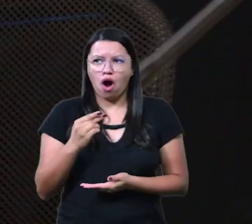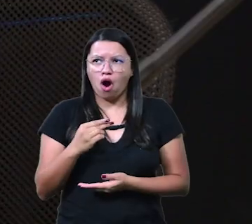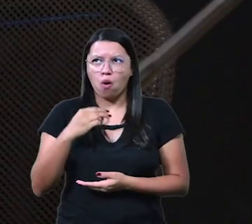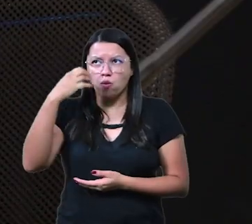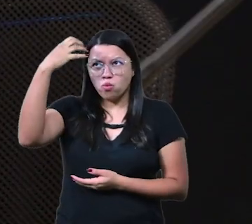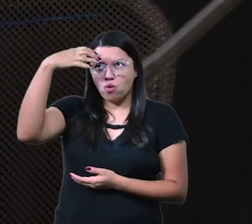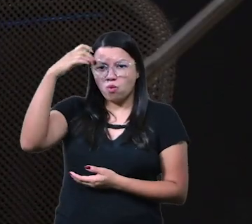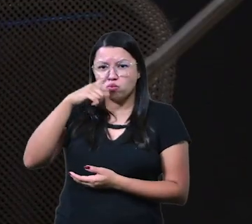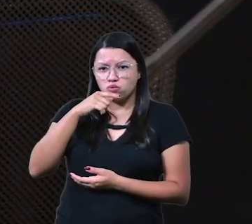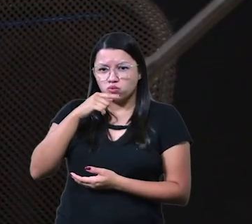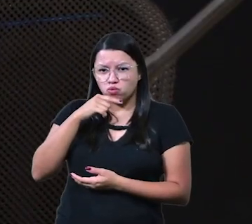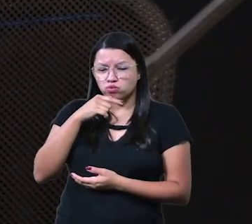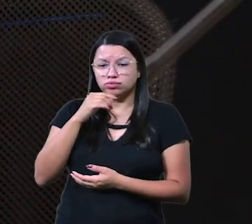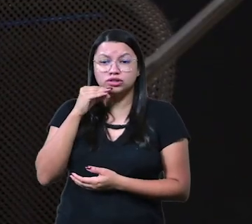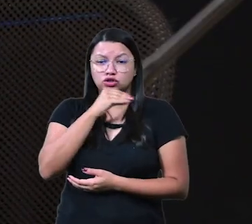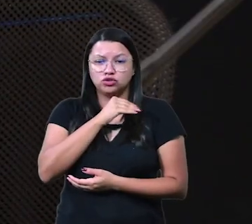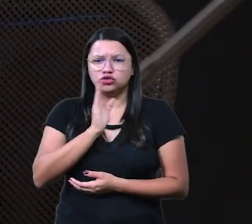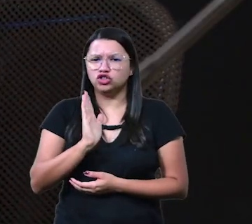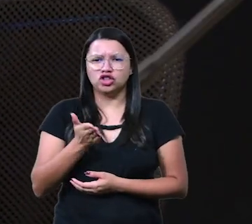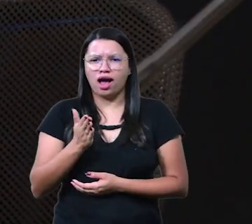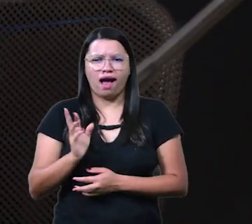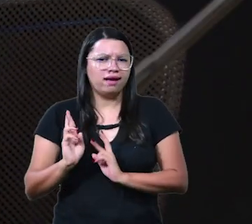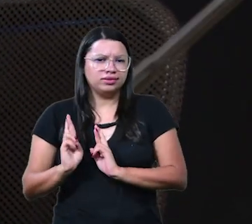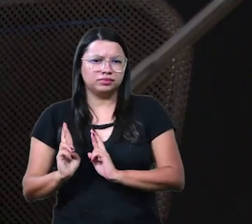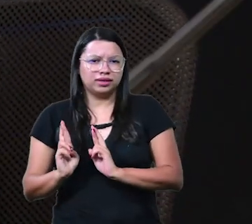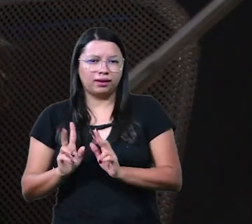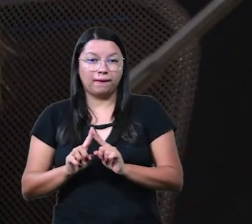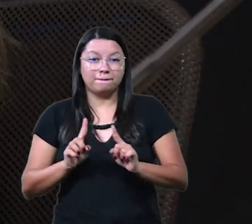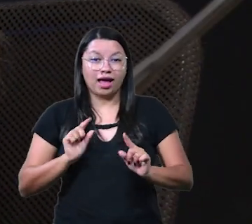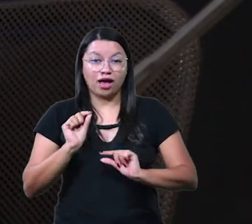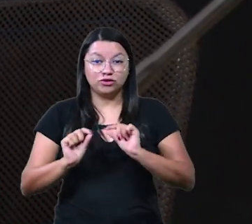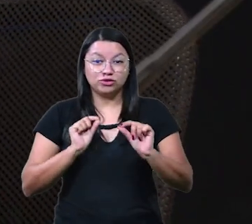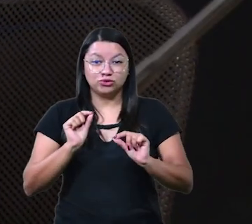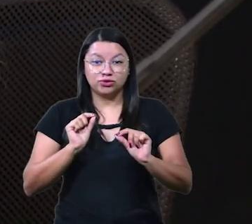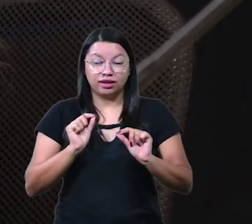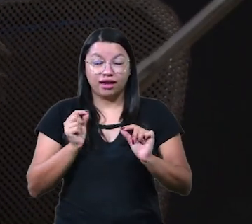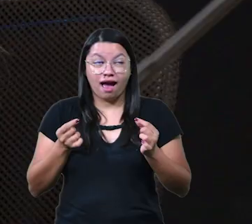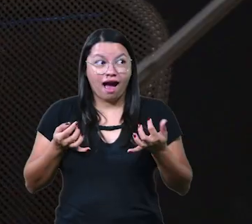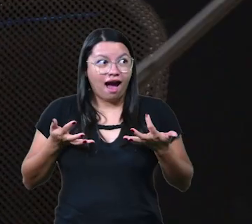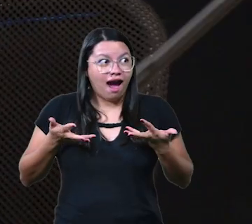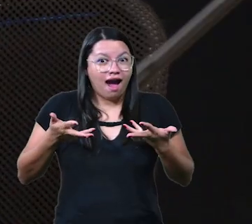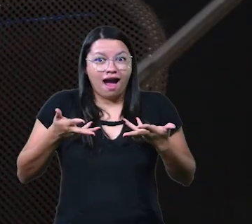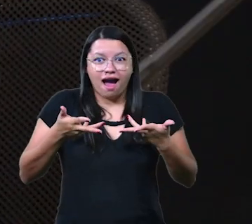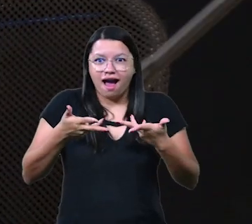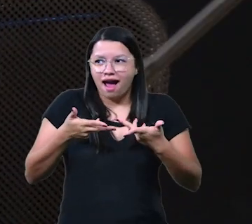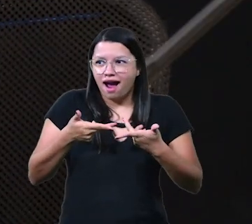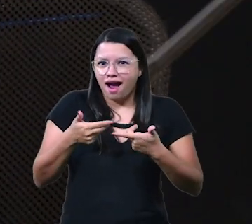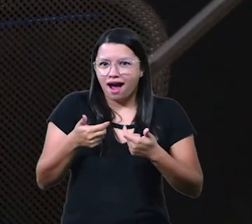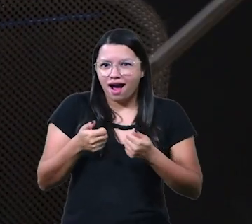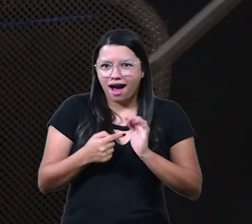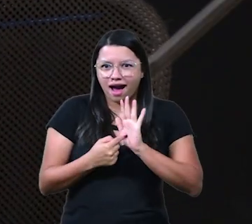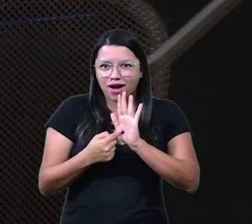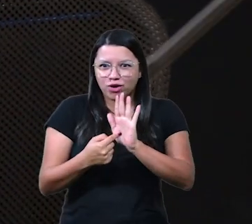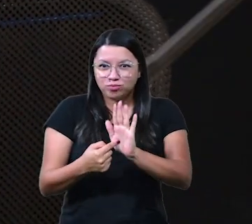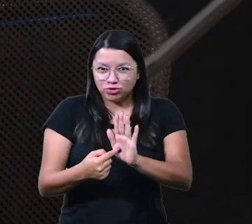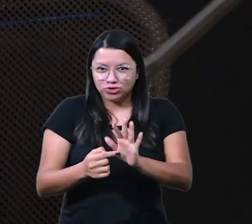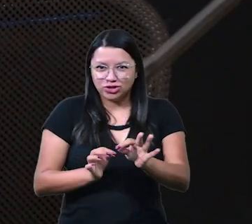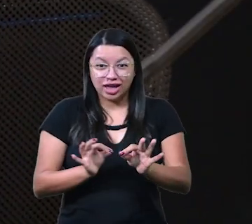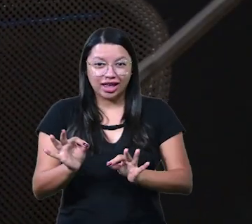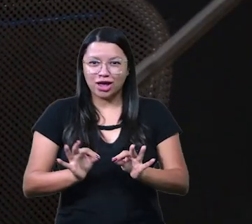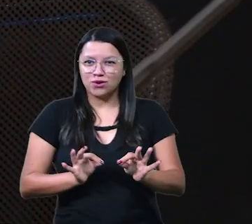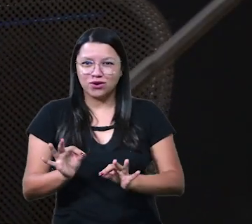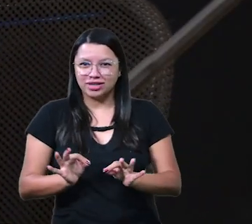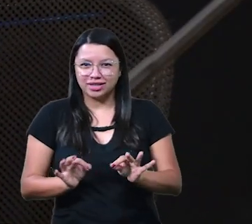já é esperado. Mas o que vai gerar encantamento e o que realmente evidencia que aquela organização é